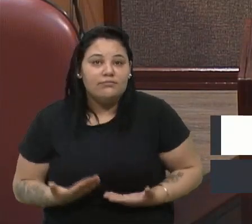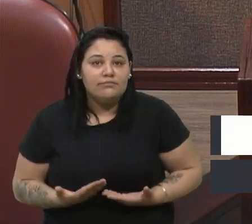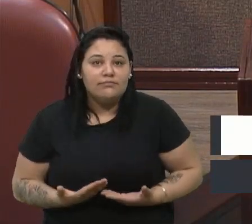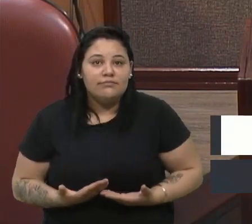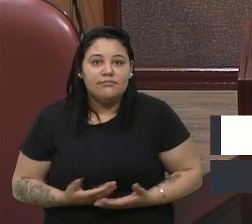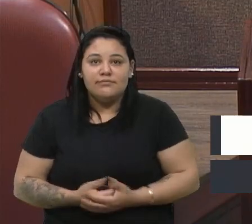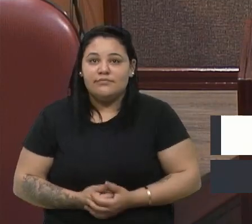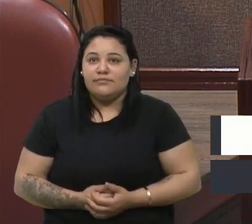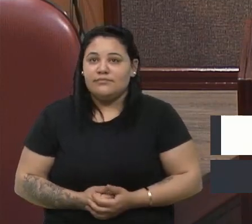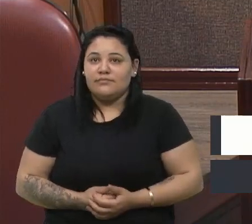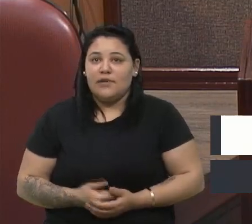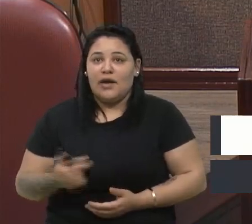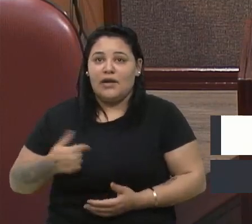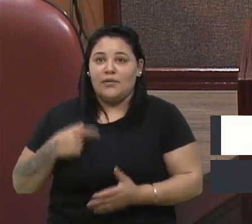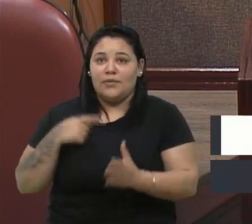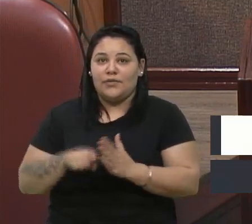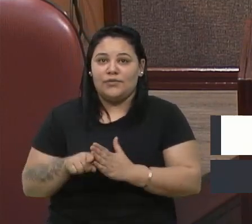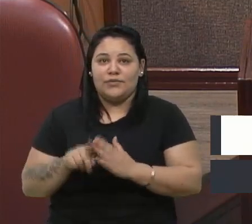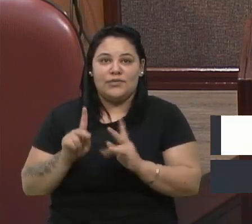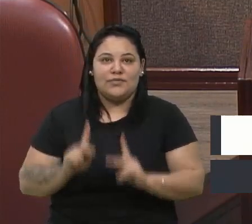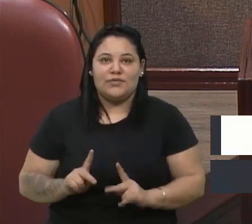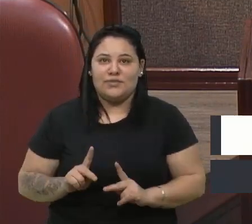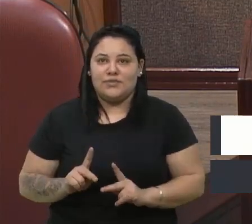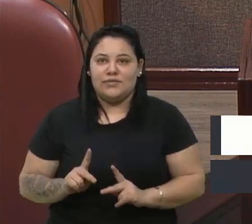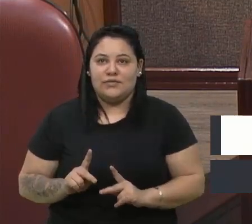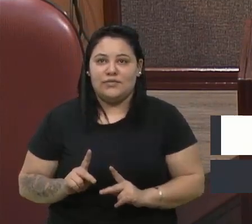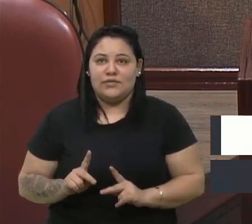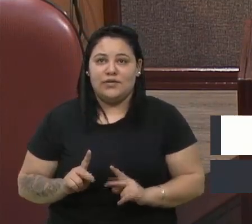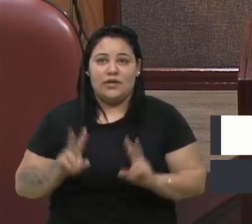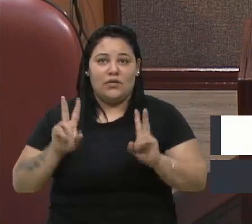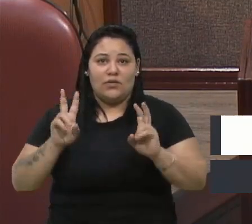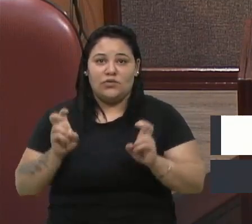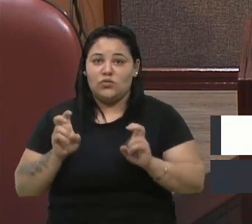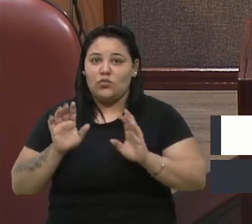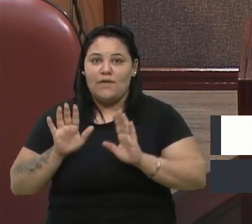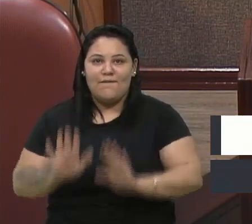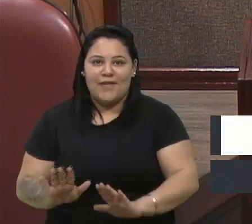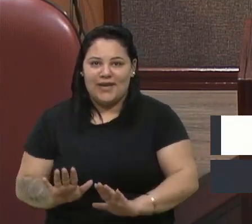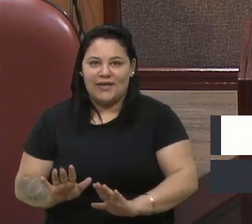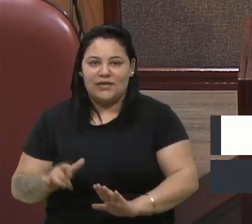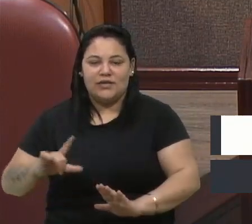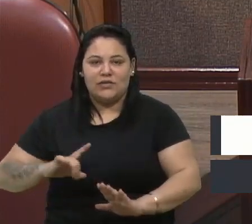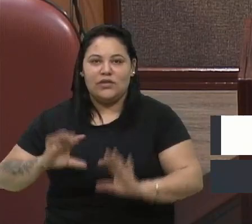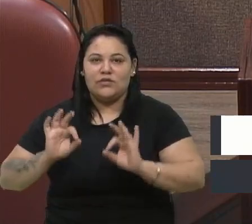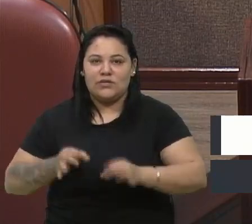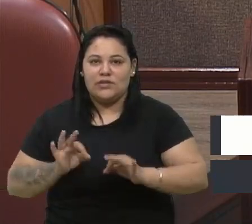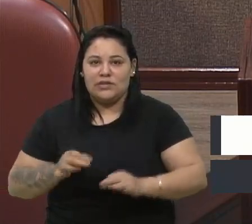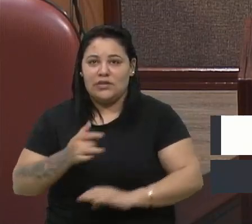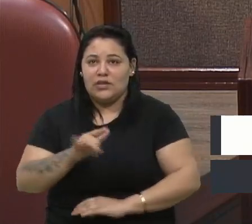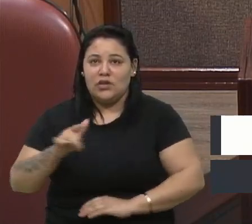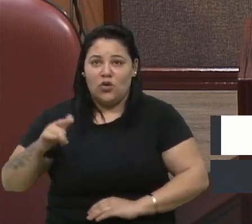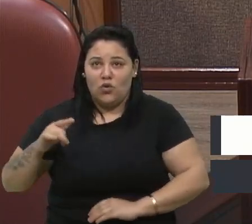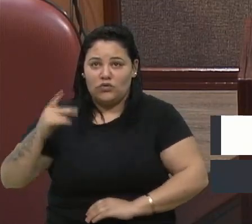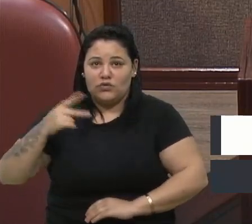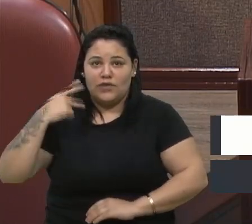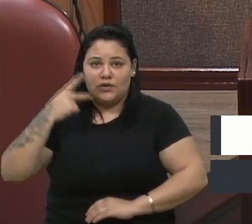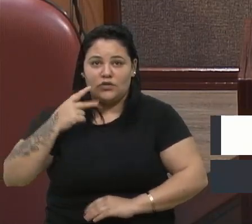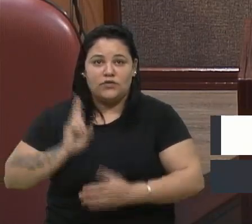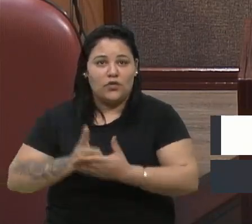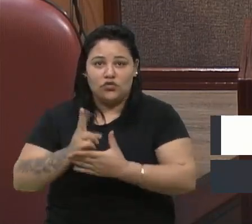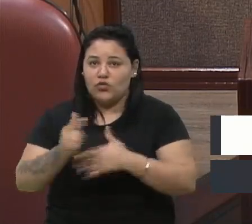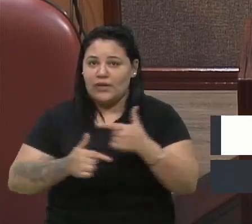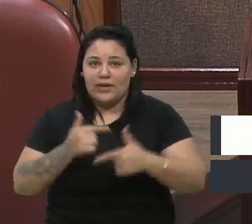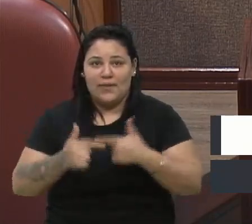E aí eu digo para as pessoas, gente... É uma pauta que veio para ficar. Eu tenho certeza de que outros parlamentares poderão trabalhar esse